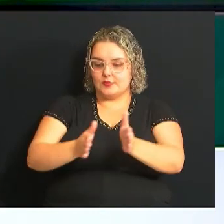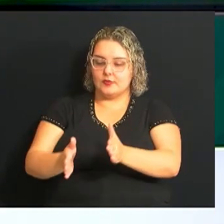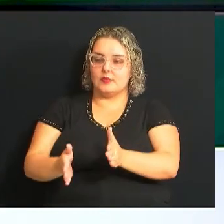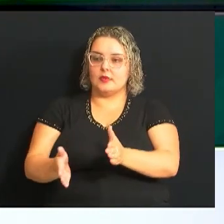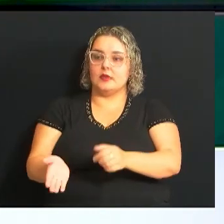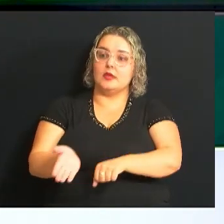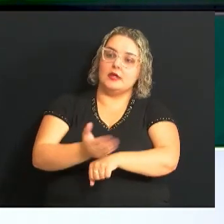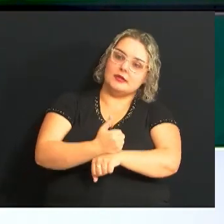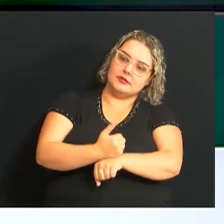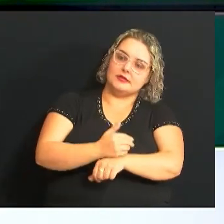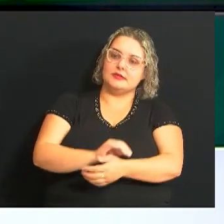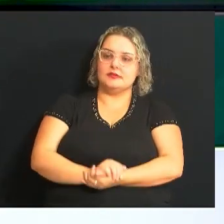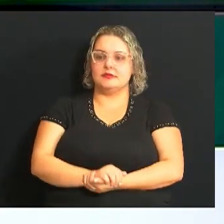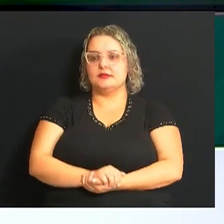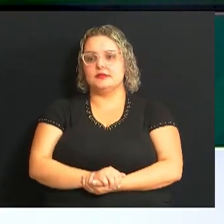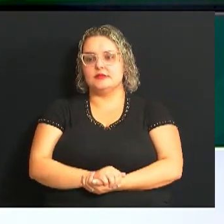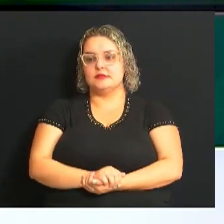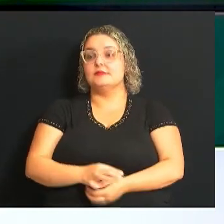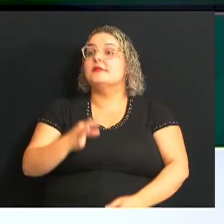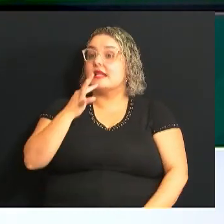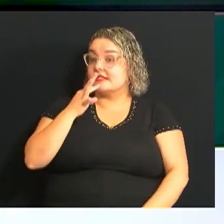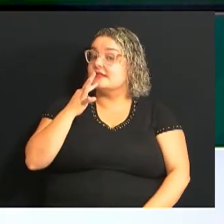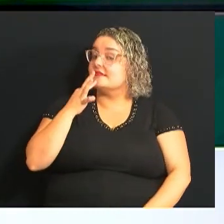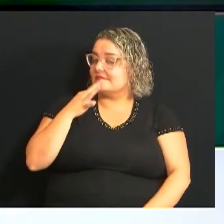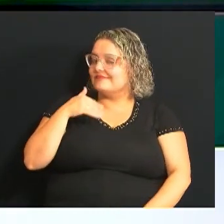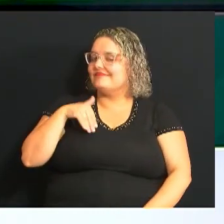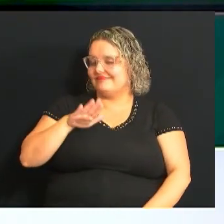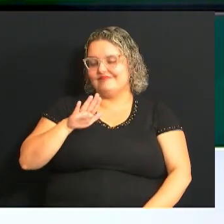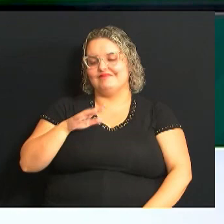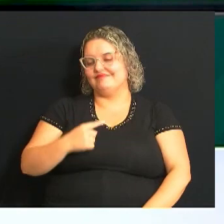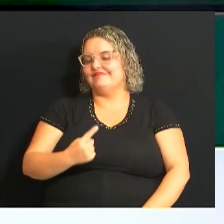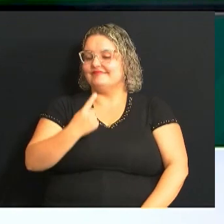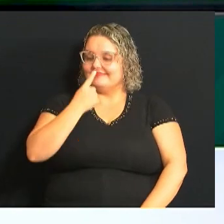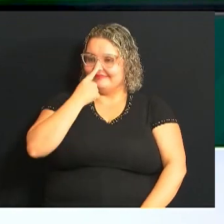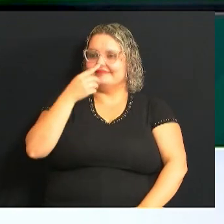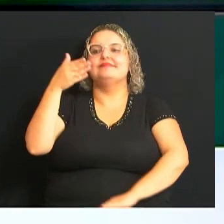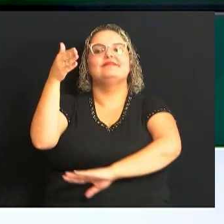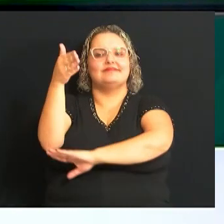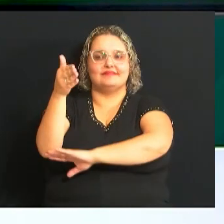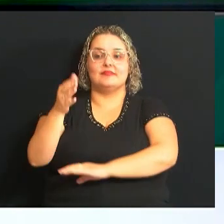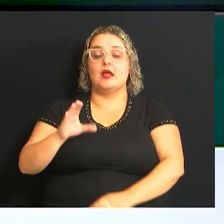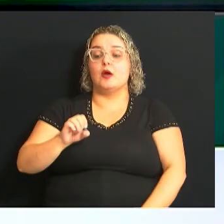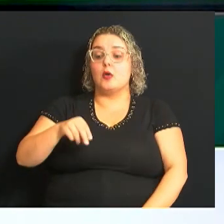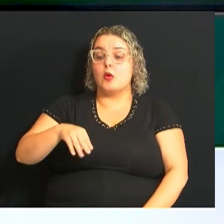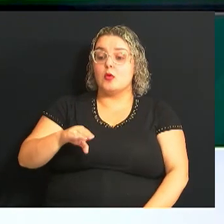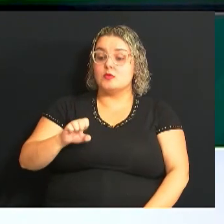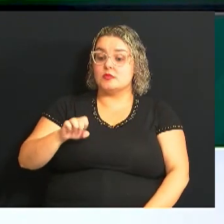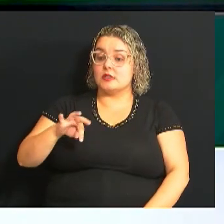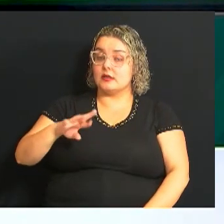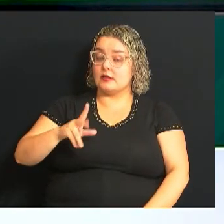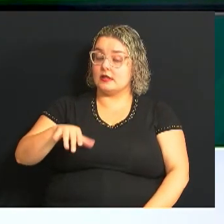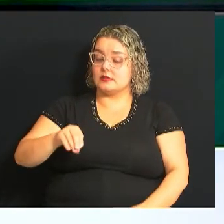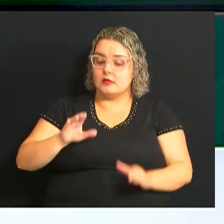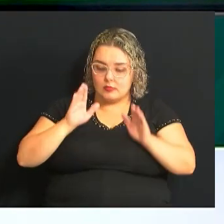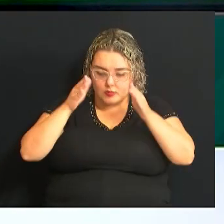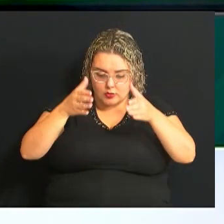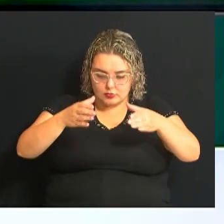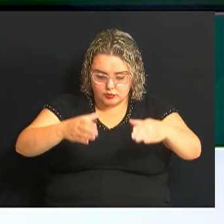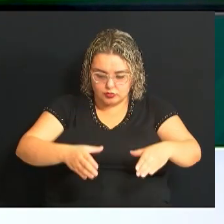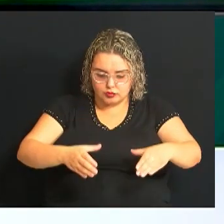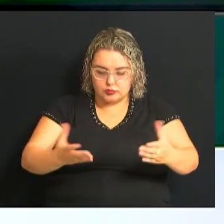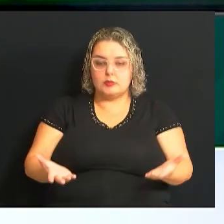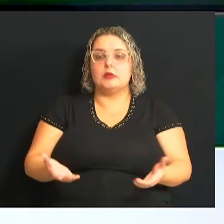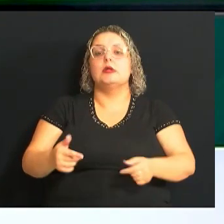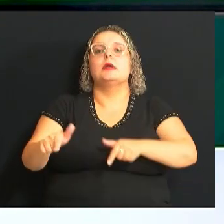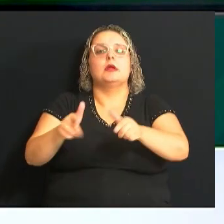foi também para a gente poder se conhecer melhor, até mesmo no hotel, na concentração que a gente teve ali, né, durante esse período.